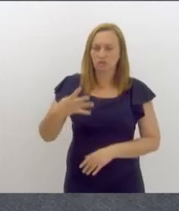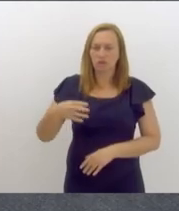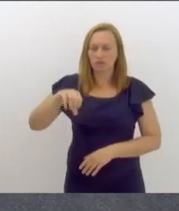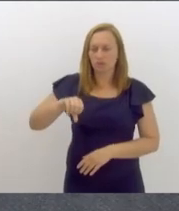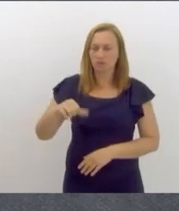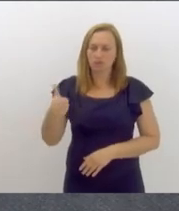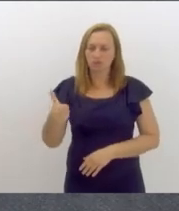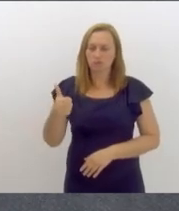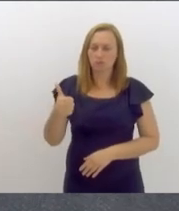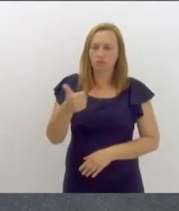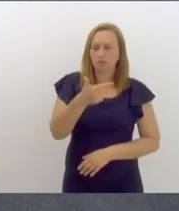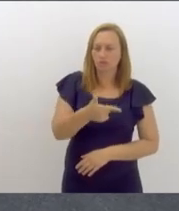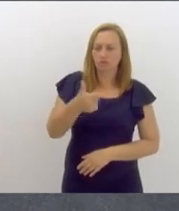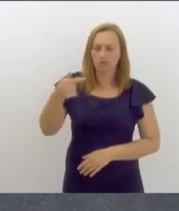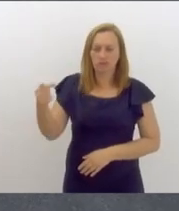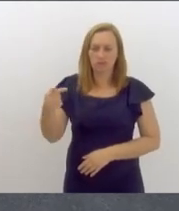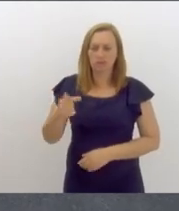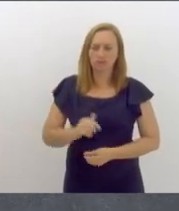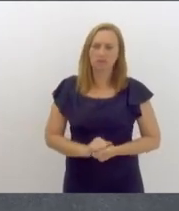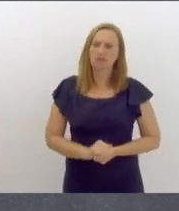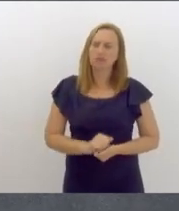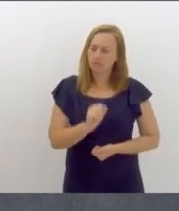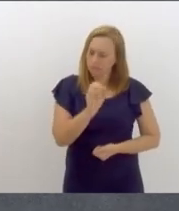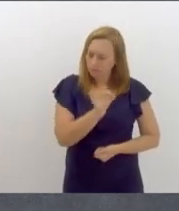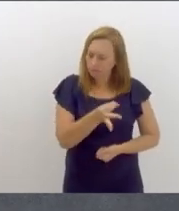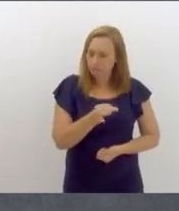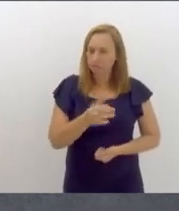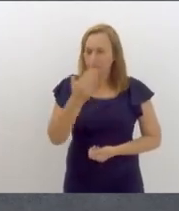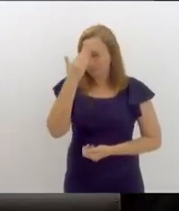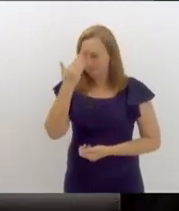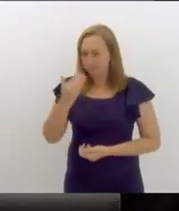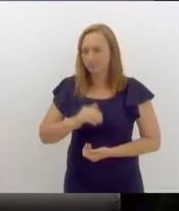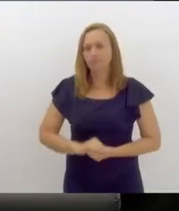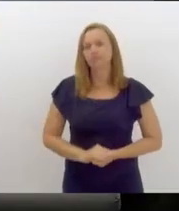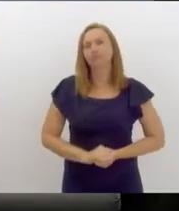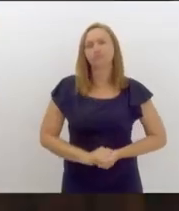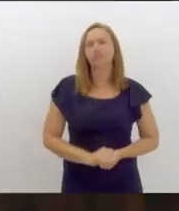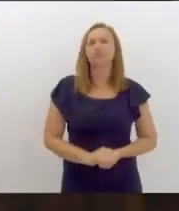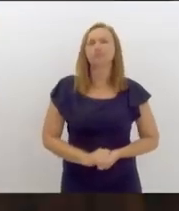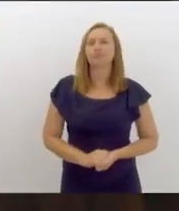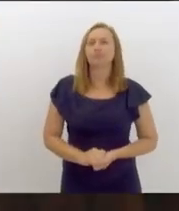2491/ 2017 está consignado Muito obrigado